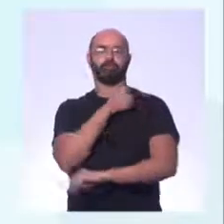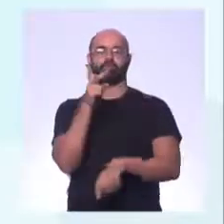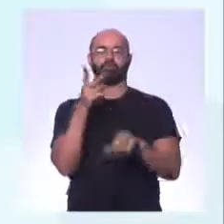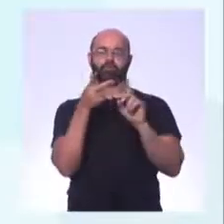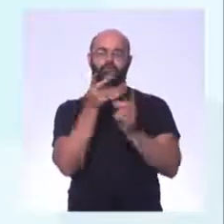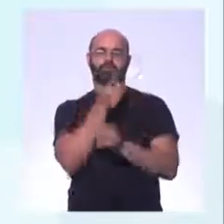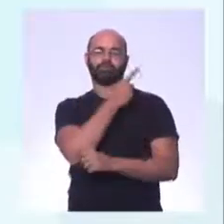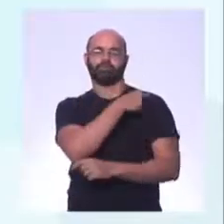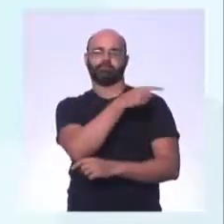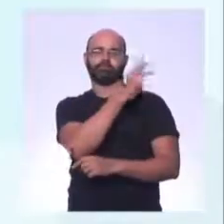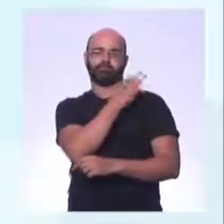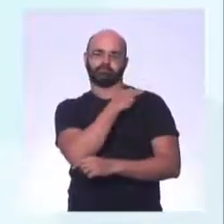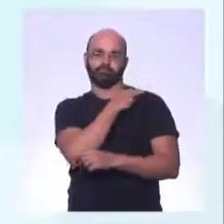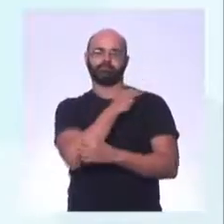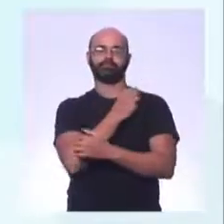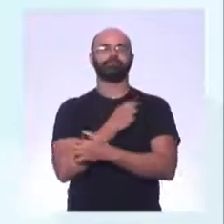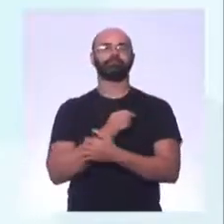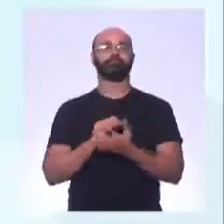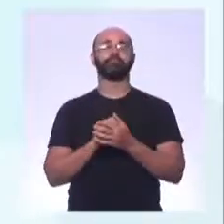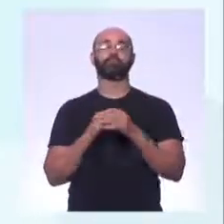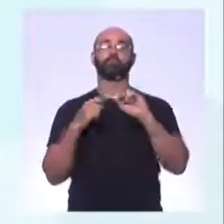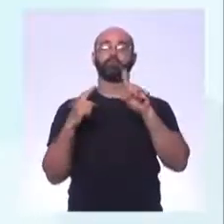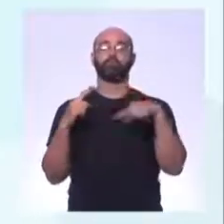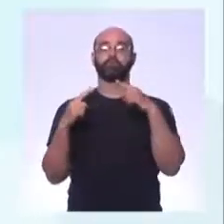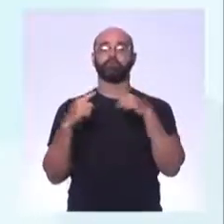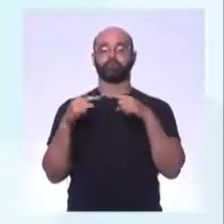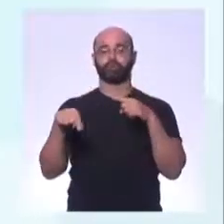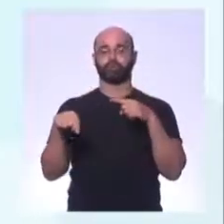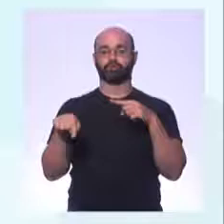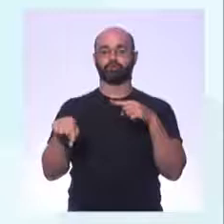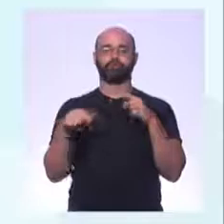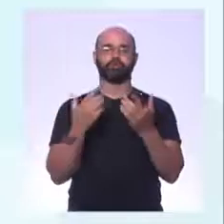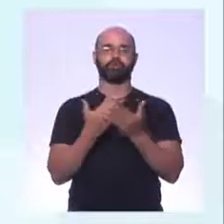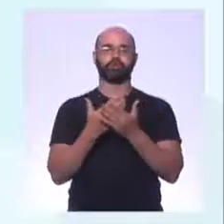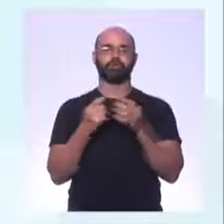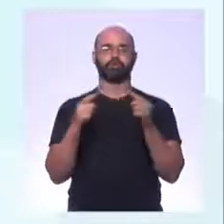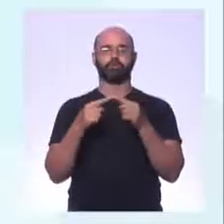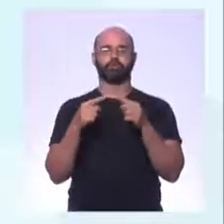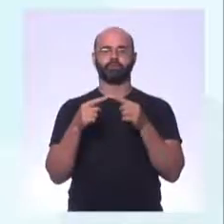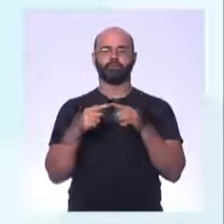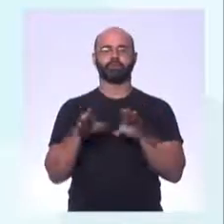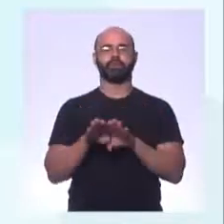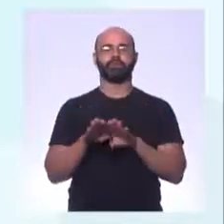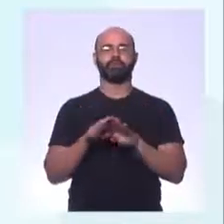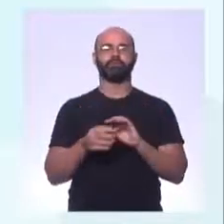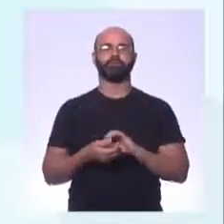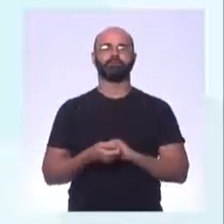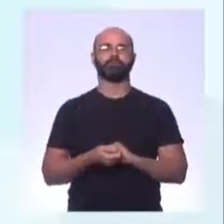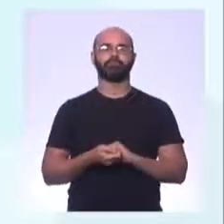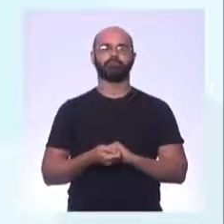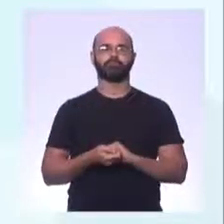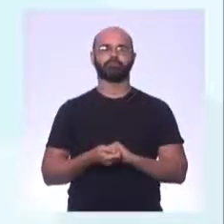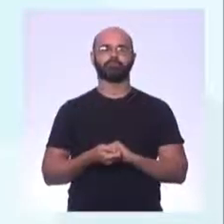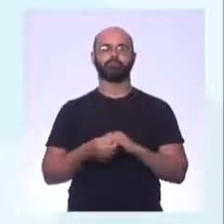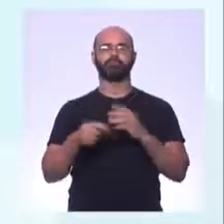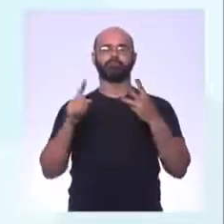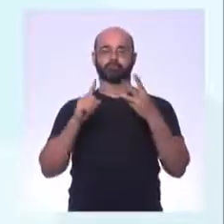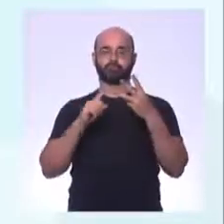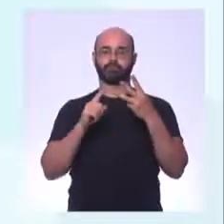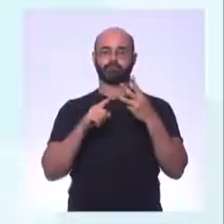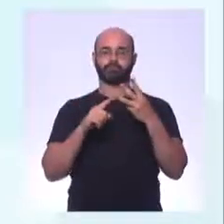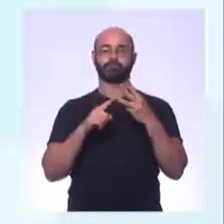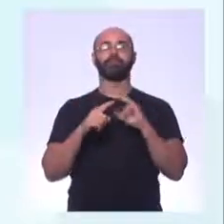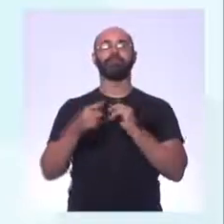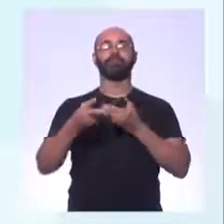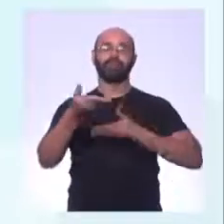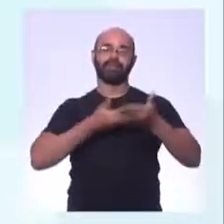também selecionamos os objetivos propostos para essa aula. Nós teremos 3 momentos de interação e,